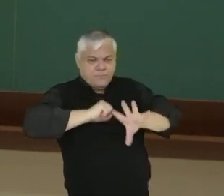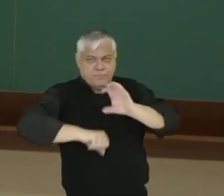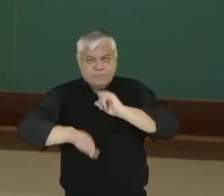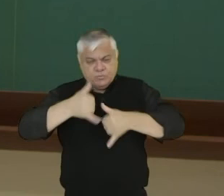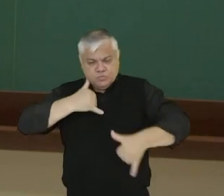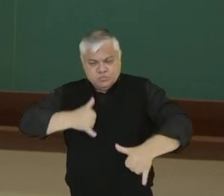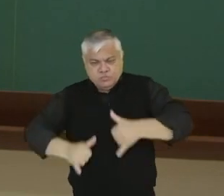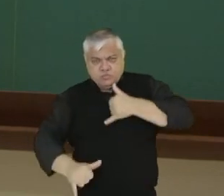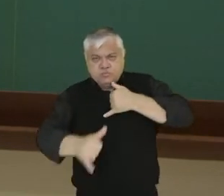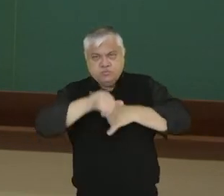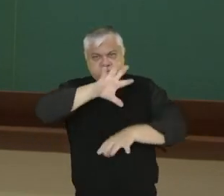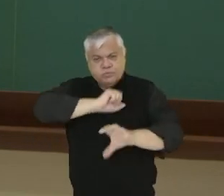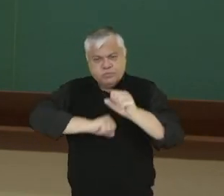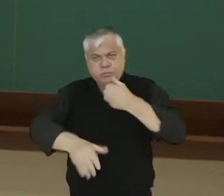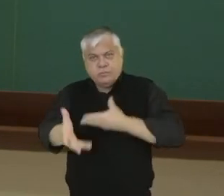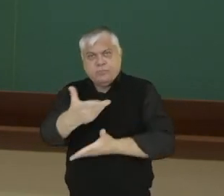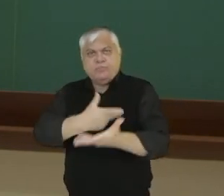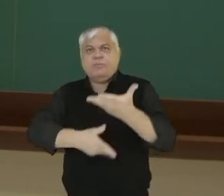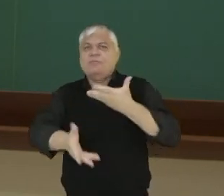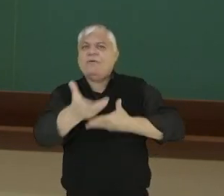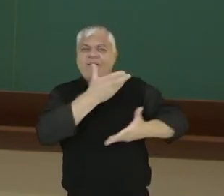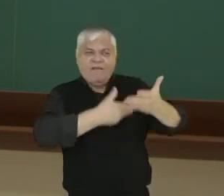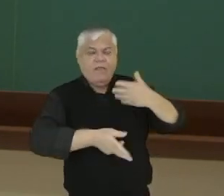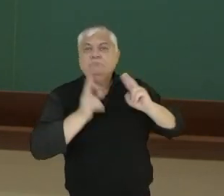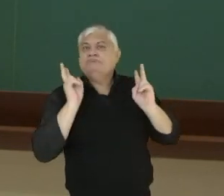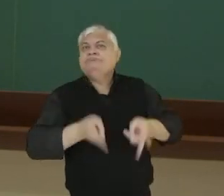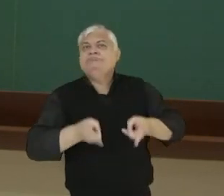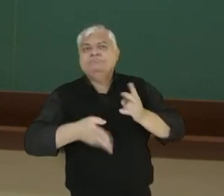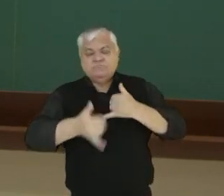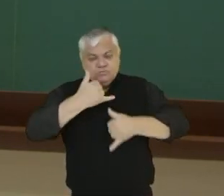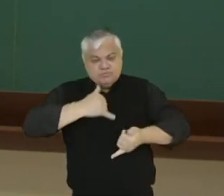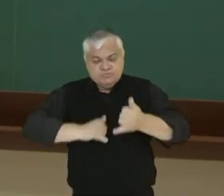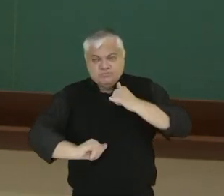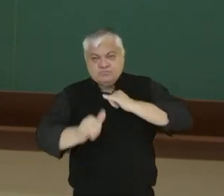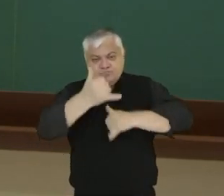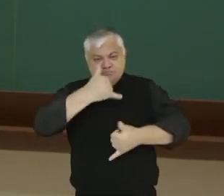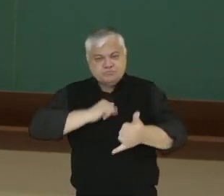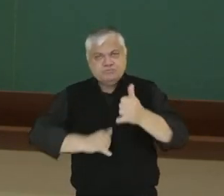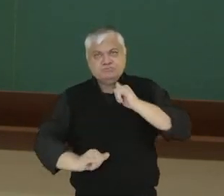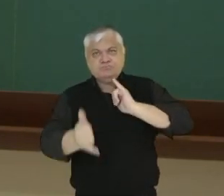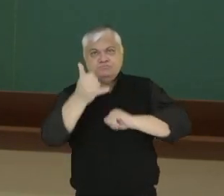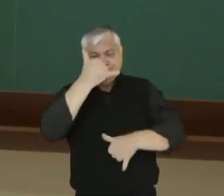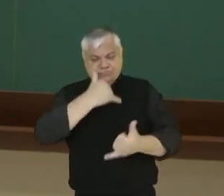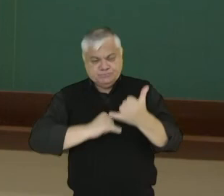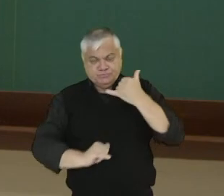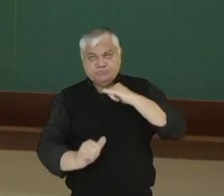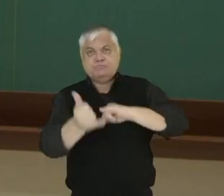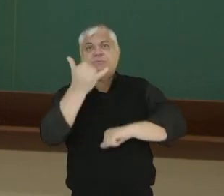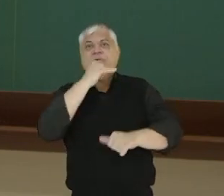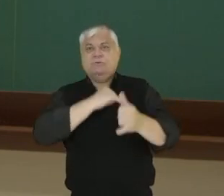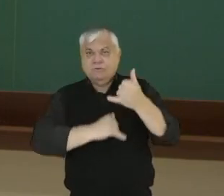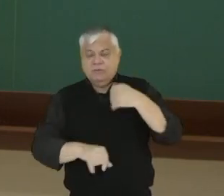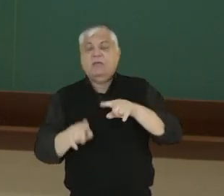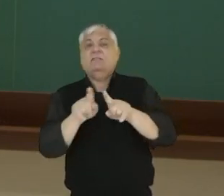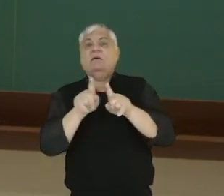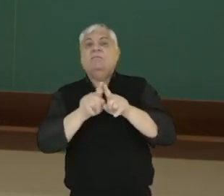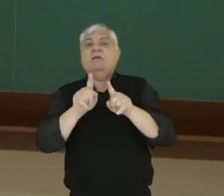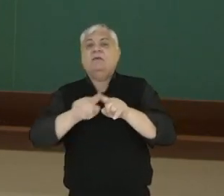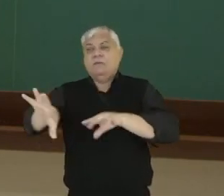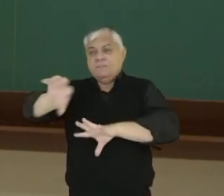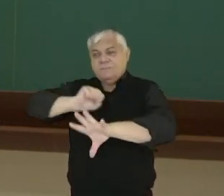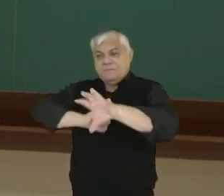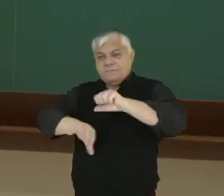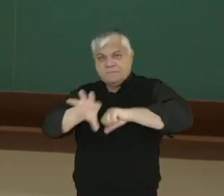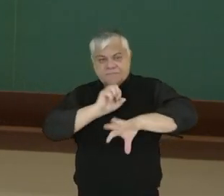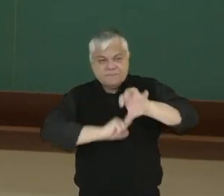o ambiente. As trocas de energia dentro de você e em seu entorno podem ser